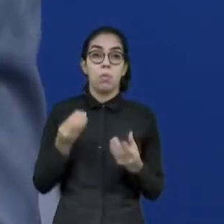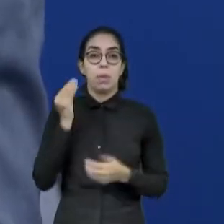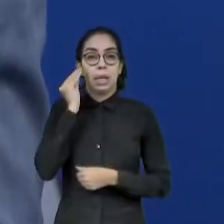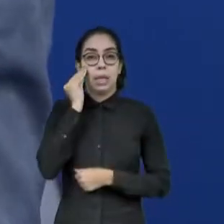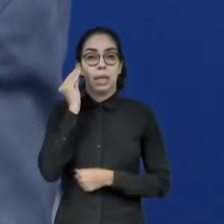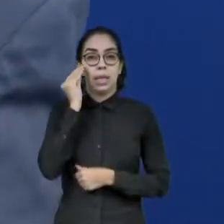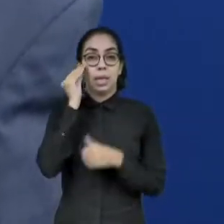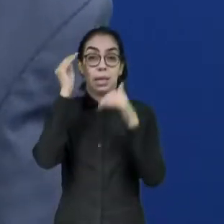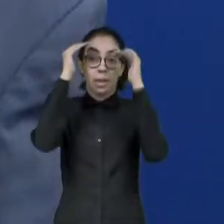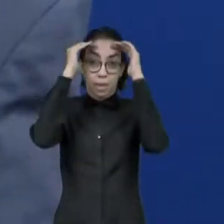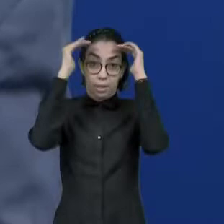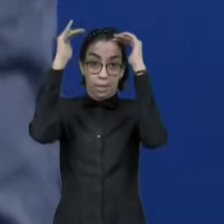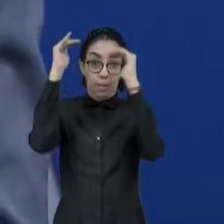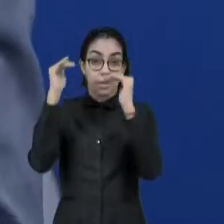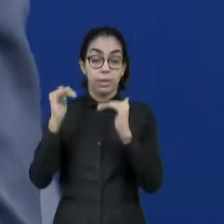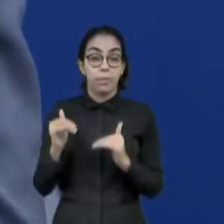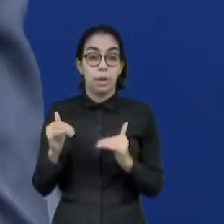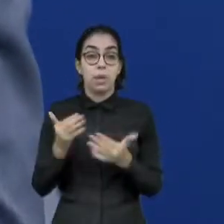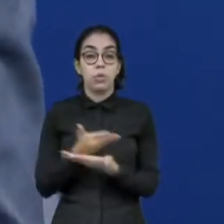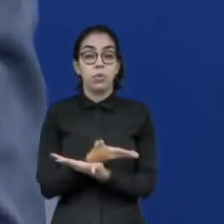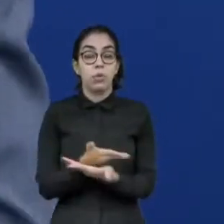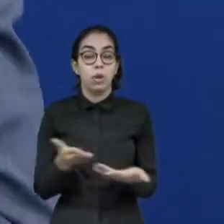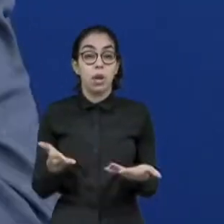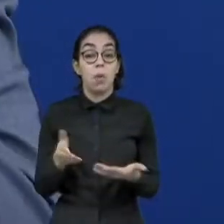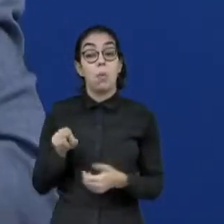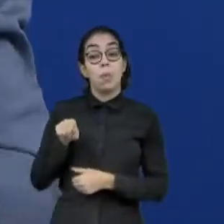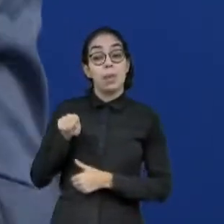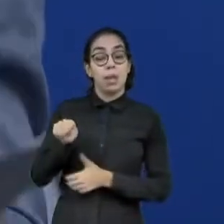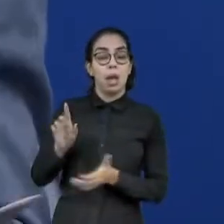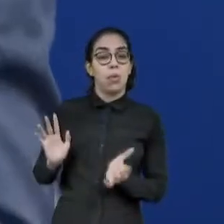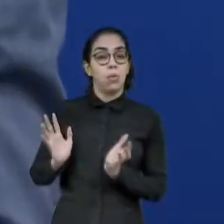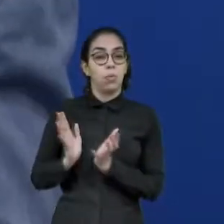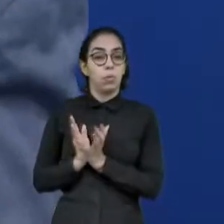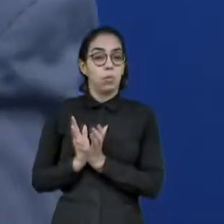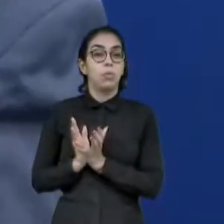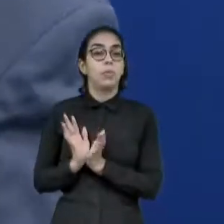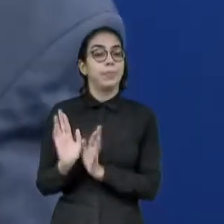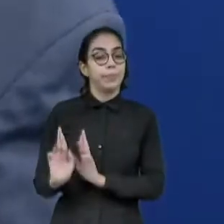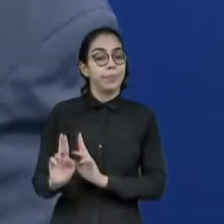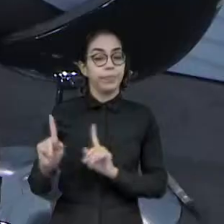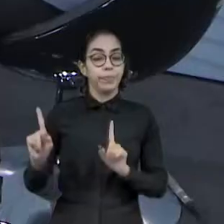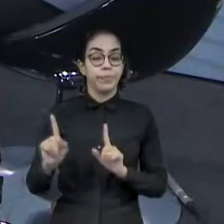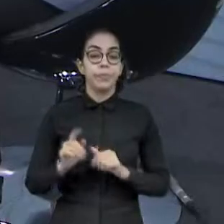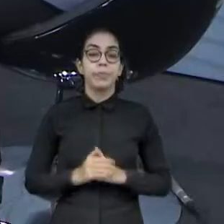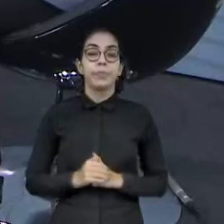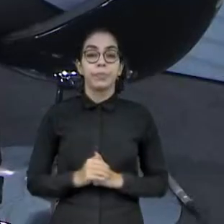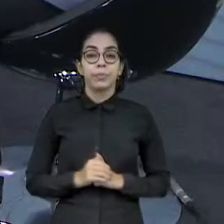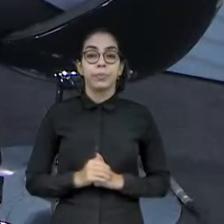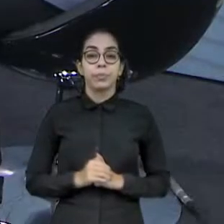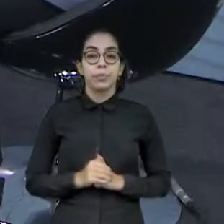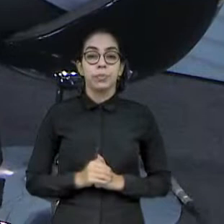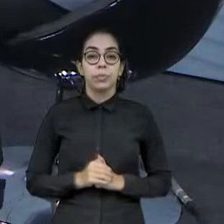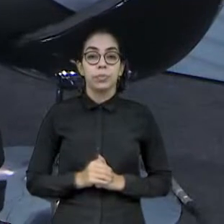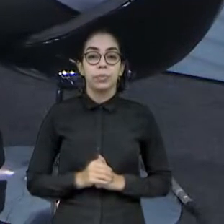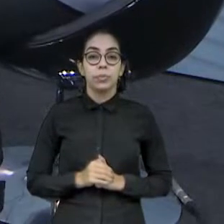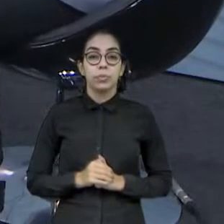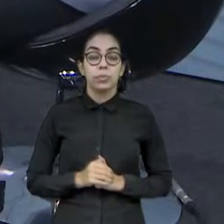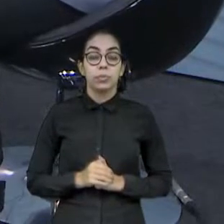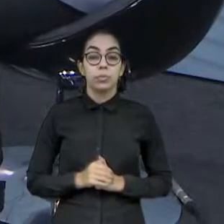tal. Lá, né? Quer dizer, uhum. Mas você trouxe um relatório mais geral. Sim. Lá, pelo que ela disse, até uma mulher que é a